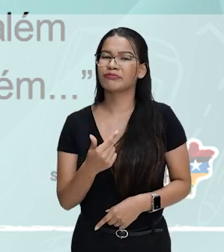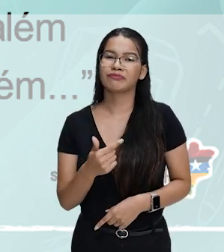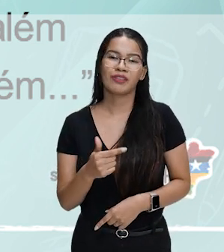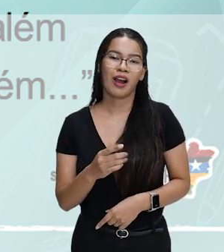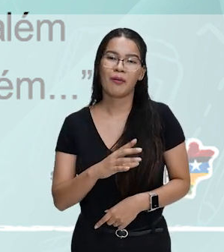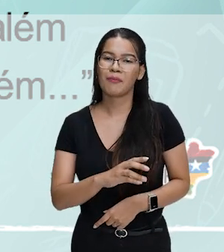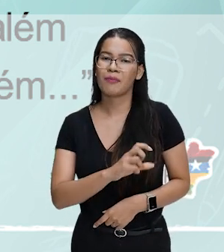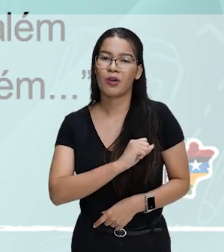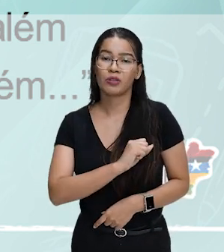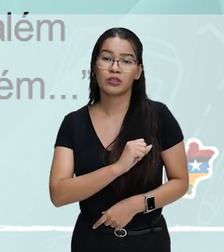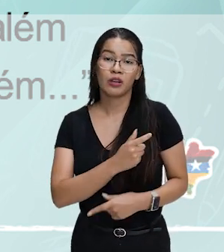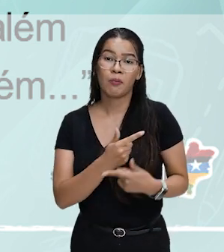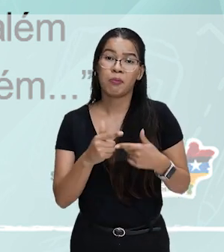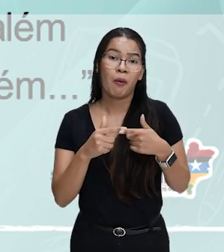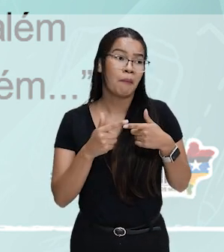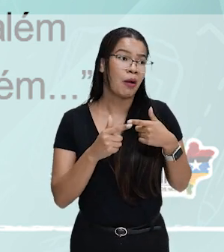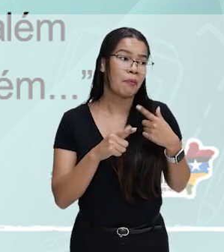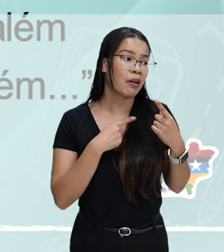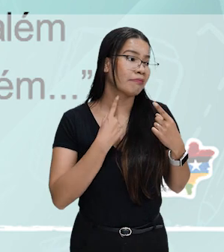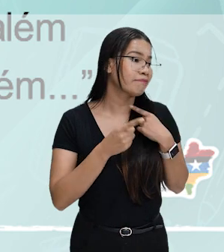Não é problema de ninguém.